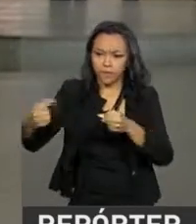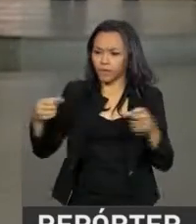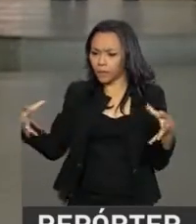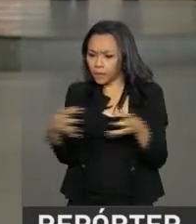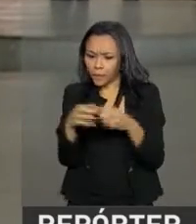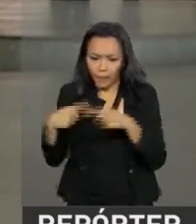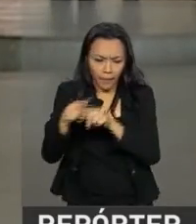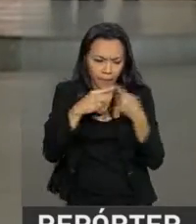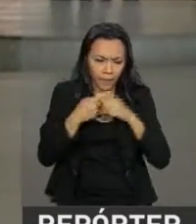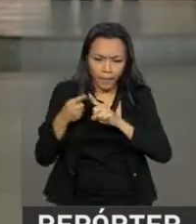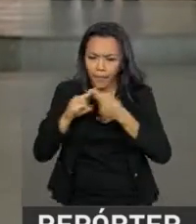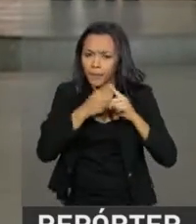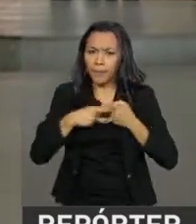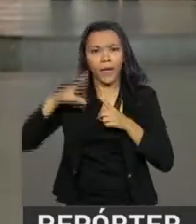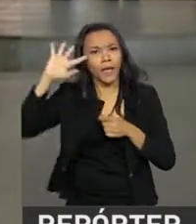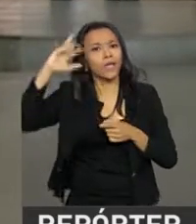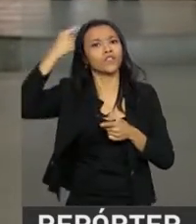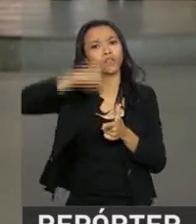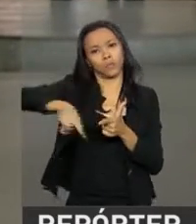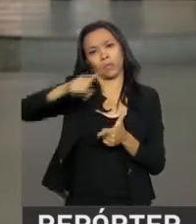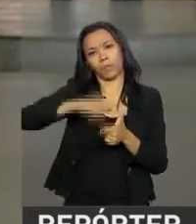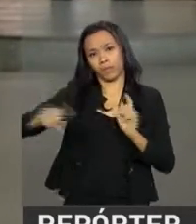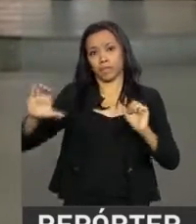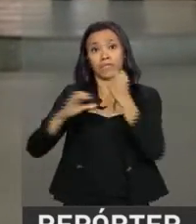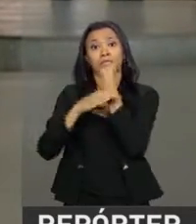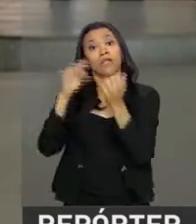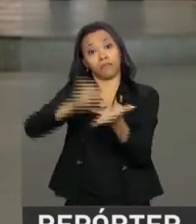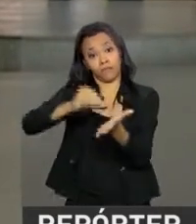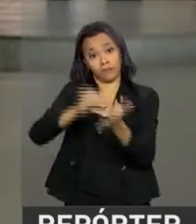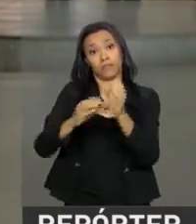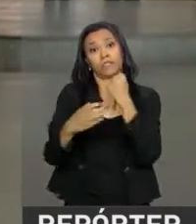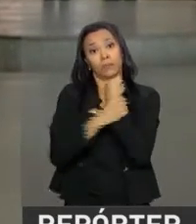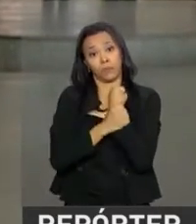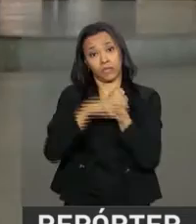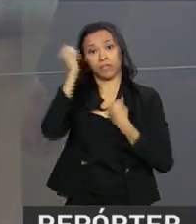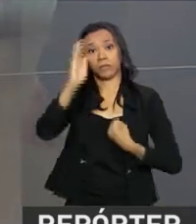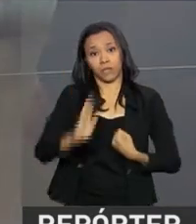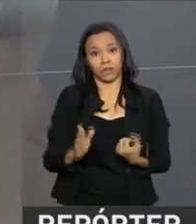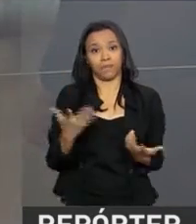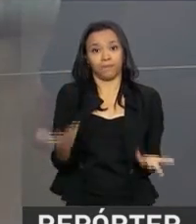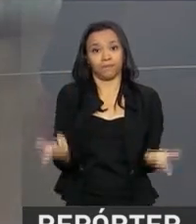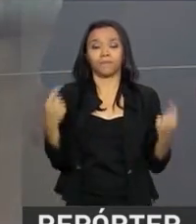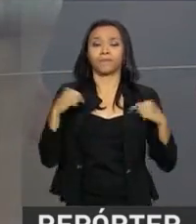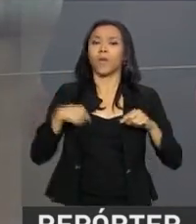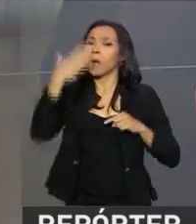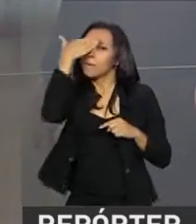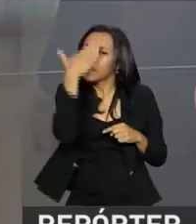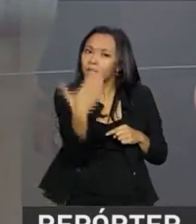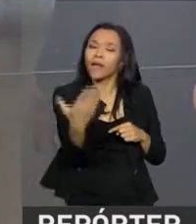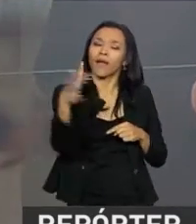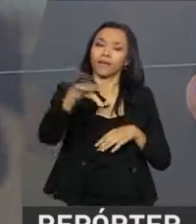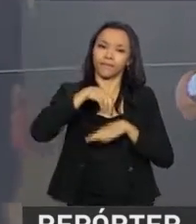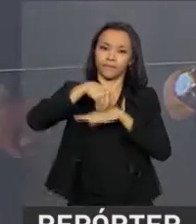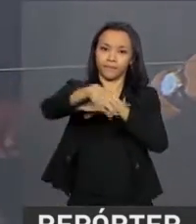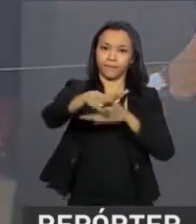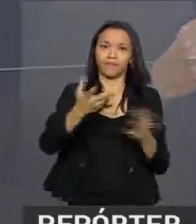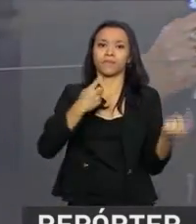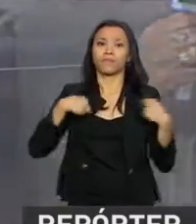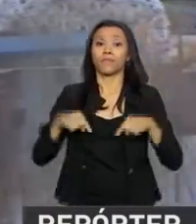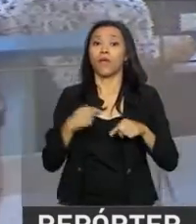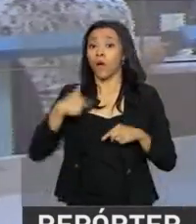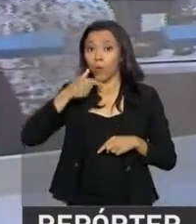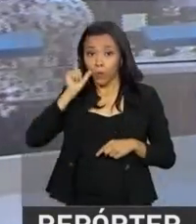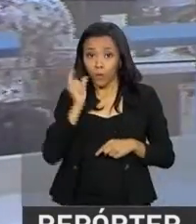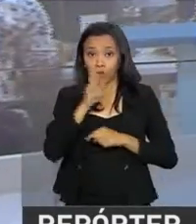resolver os problemas de segurança pública no país. Volto com você, Renata. Obrigada pelas suas informações, Mara. E ontem o